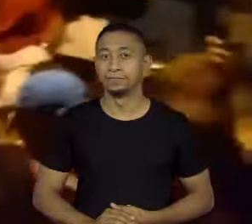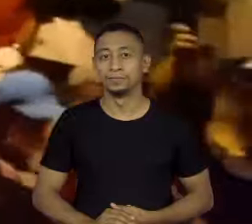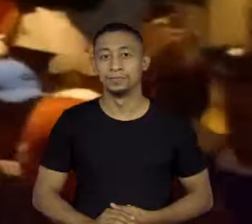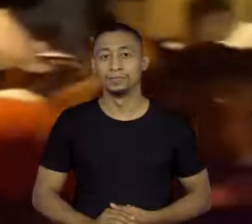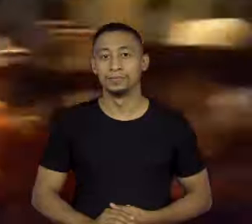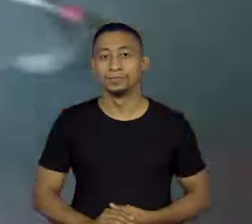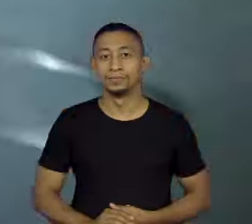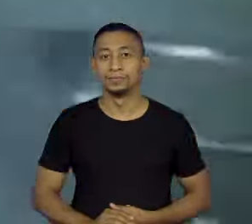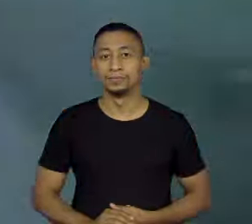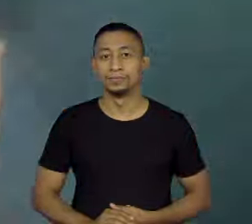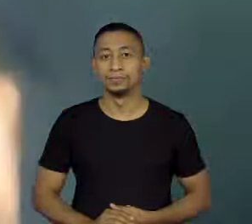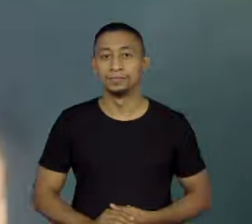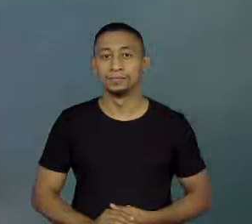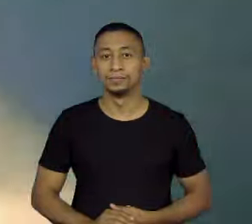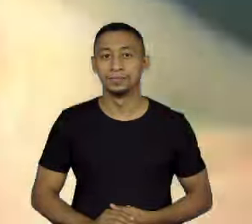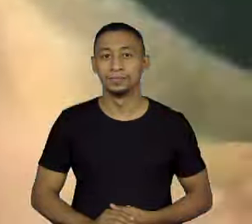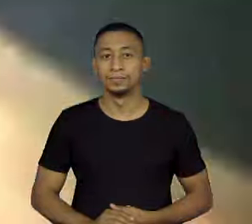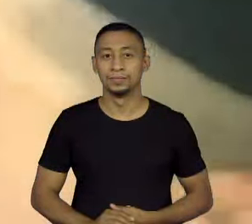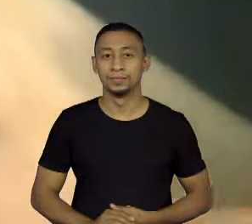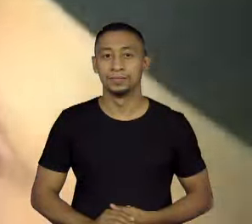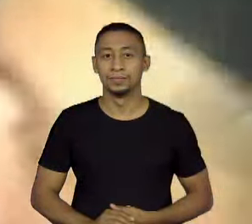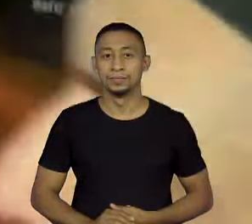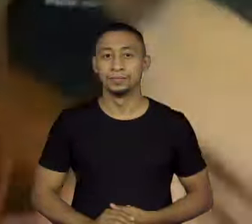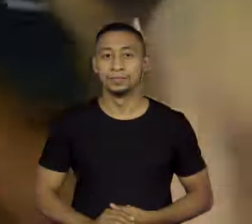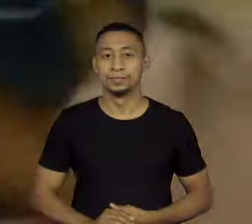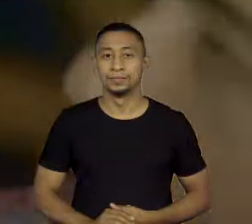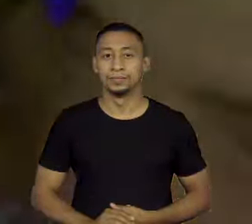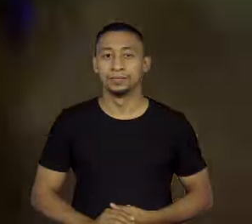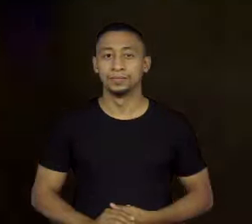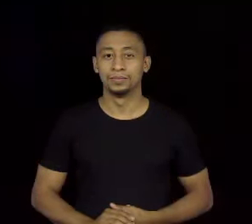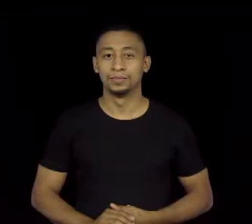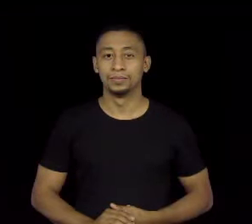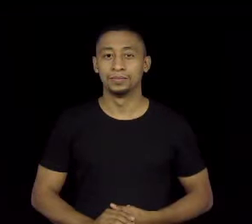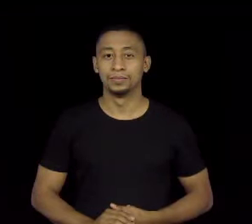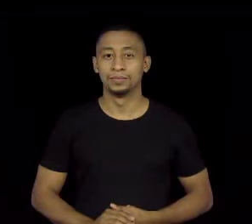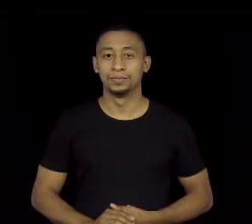do Singa que eu trombei a tua filha e só tô de copa na mão.